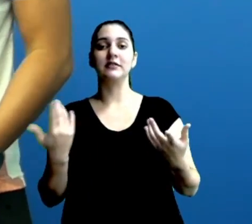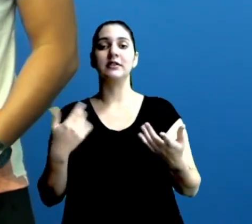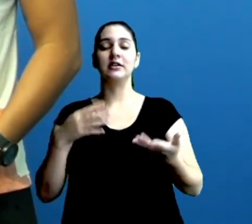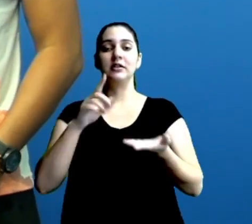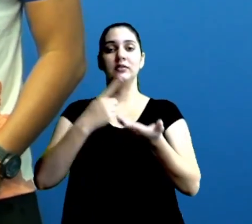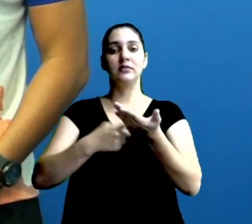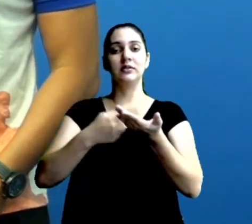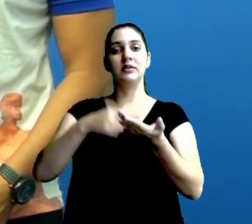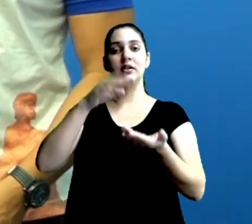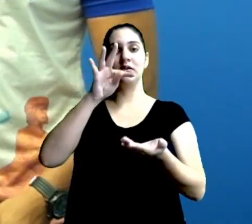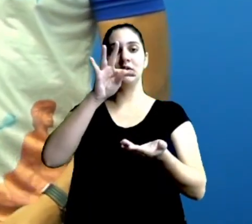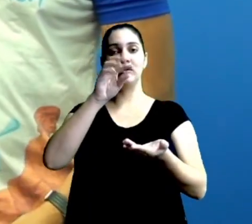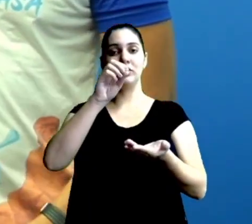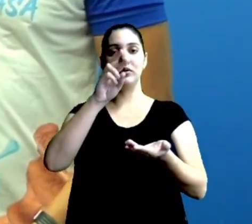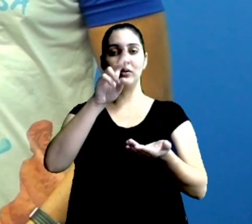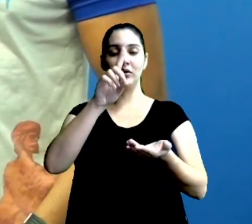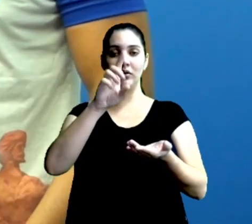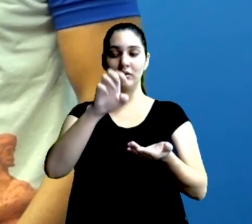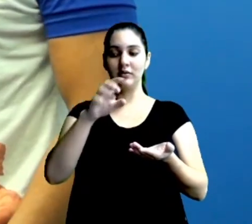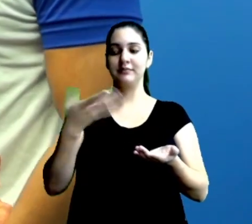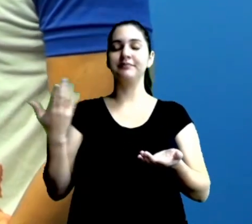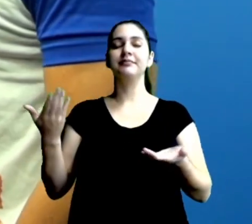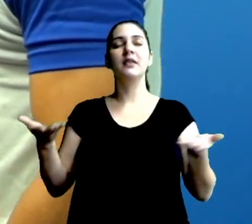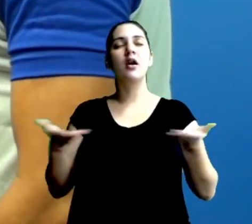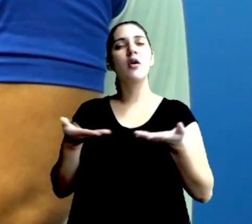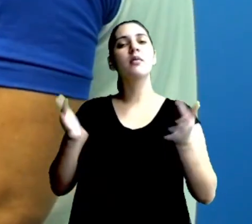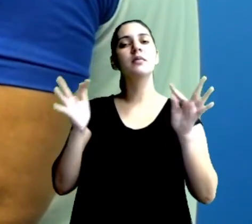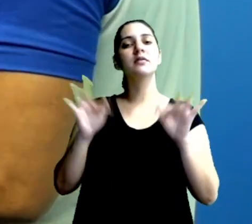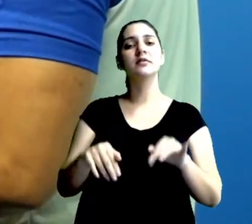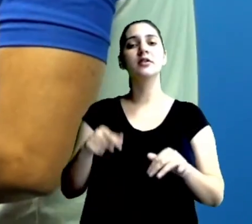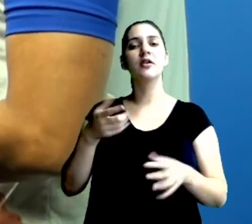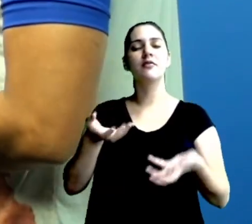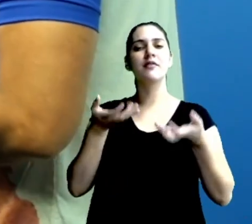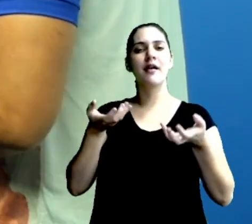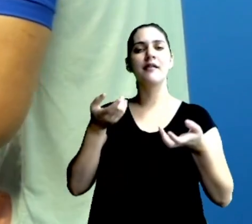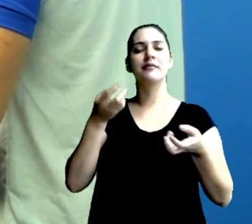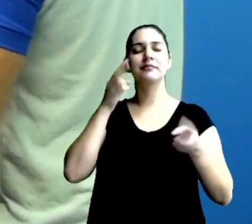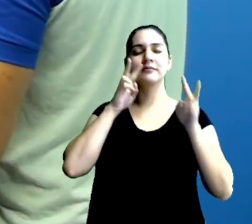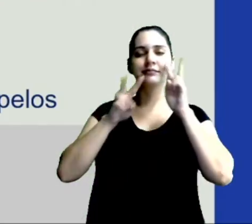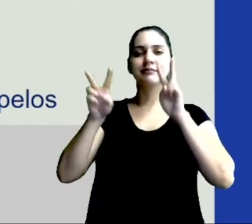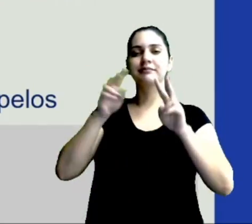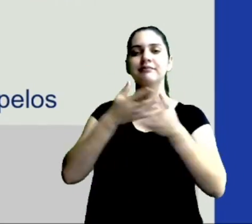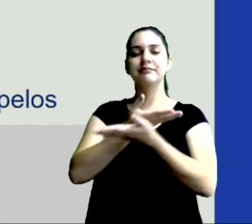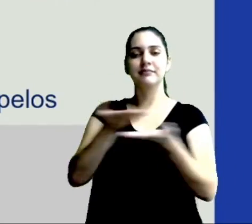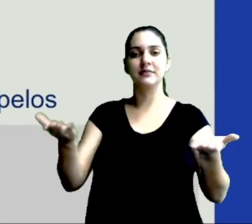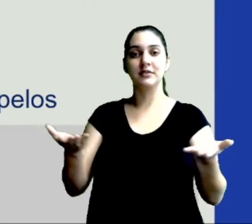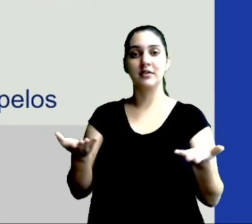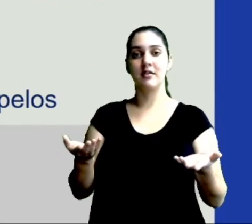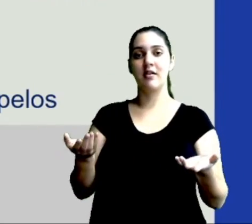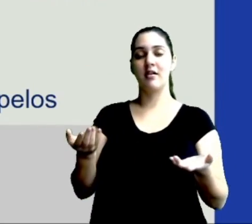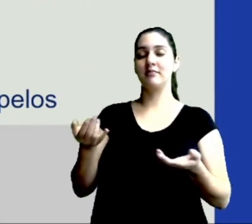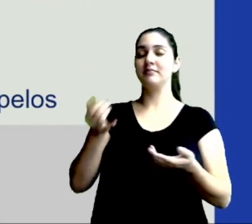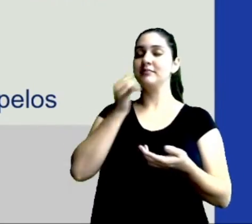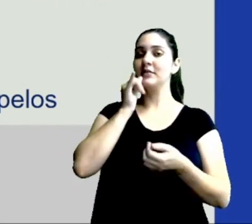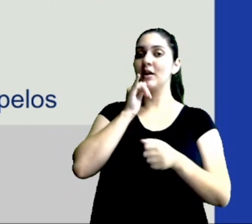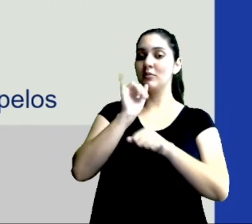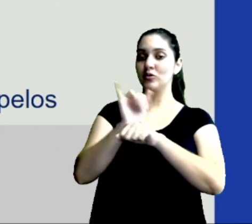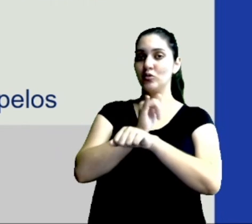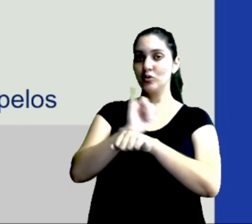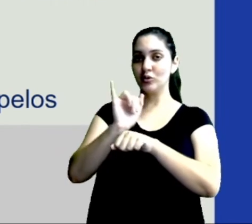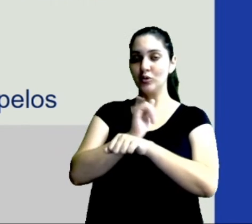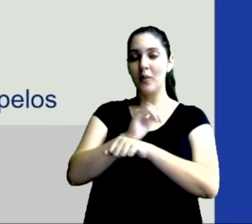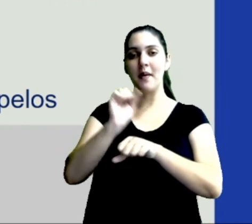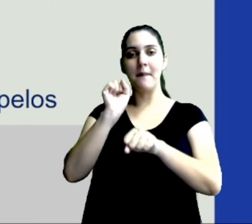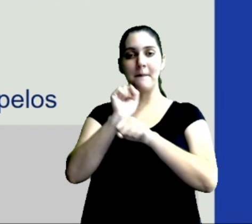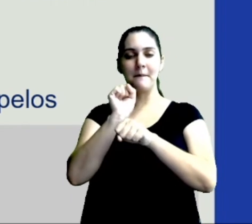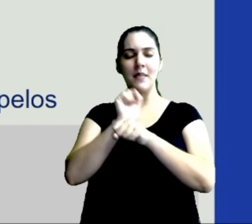para terminar, fica essas reflexões aqui, que eu quero que vocês, se estiver vendo no YouTube, dê uma